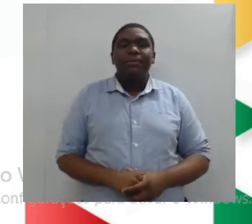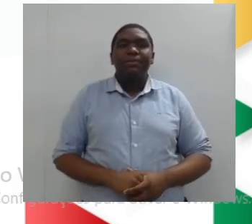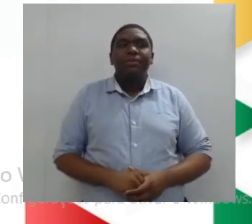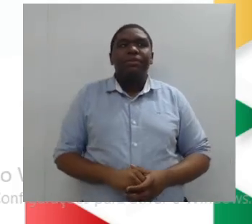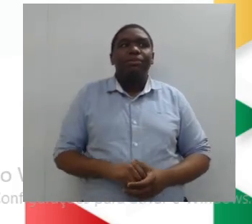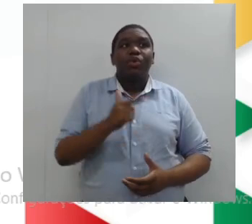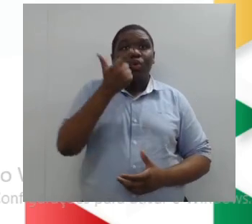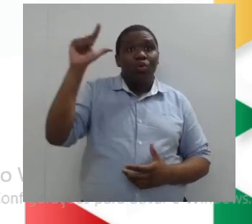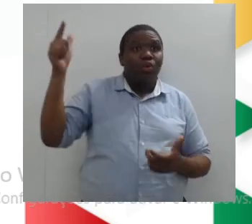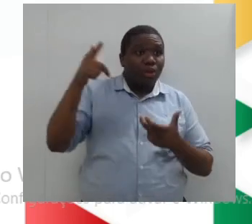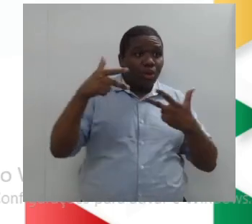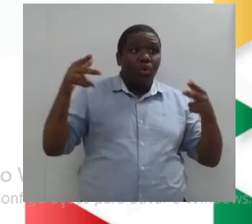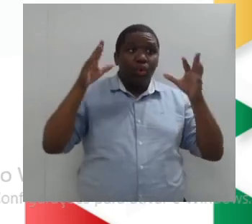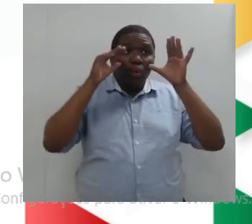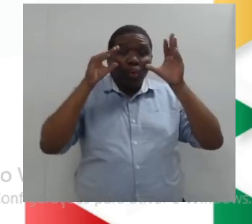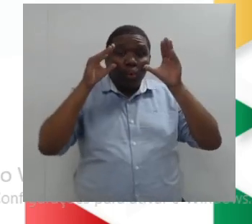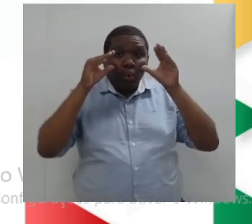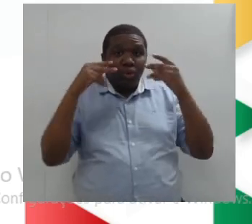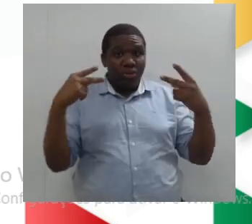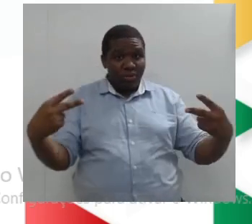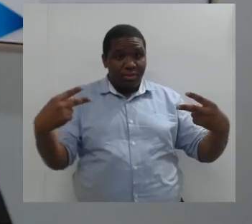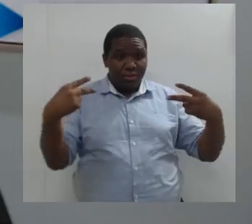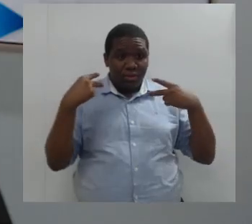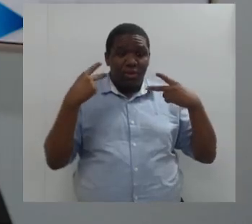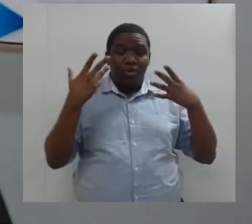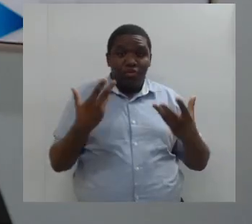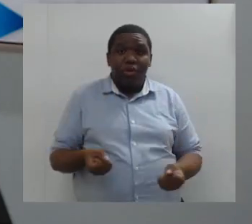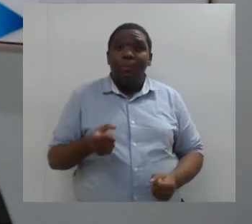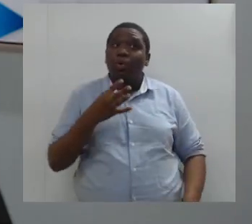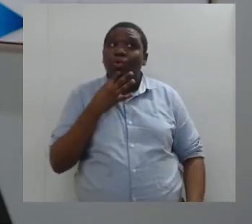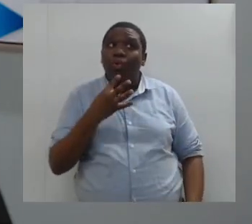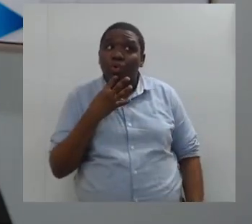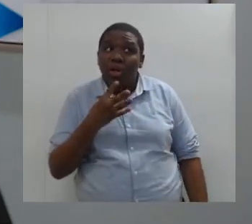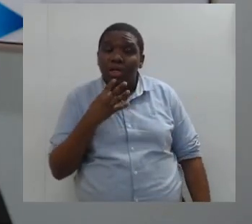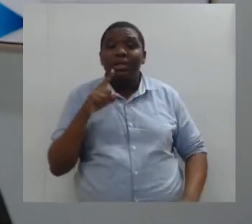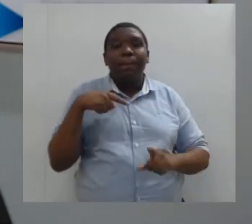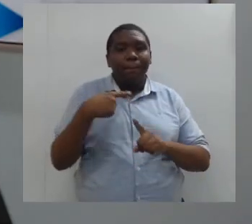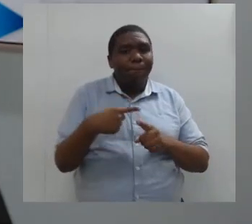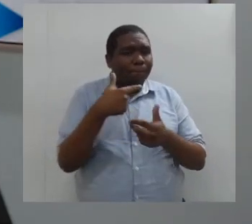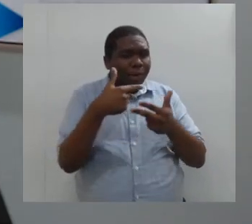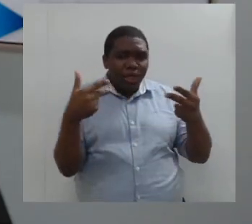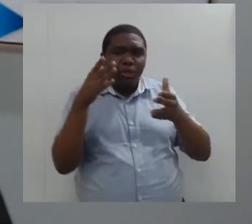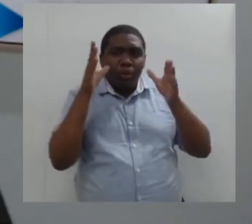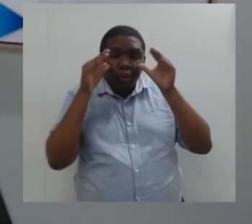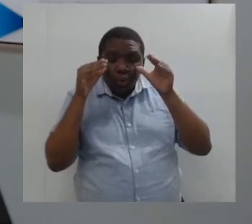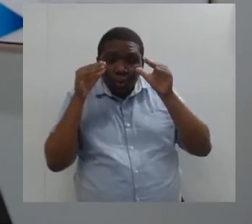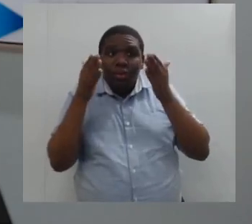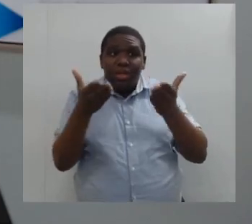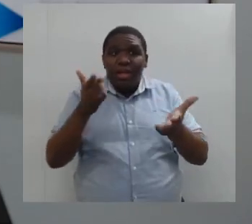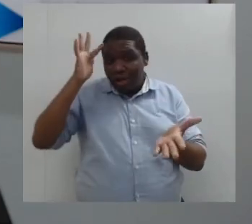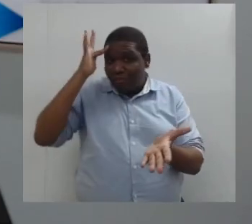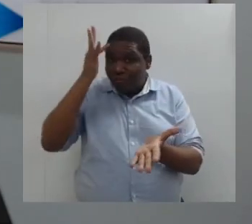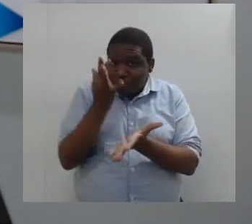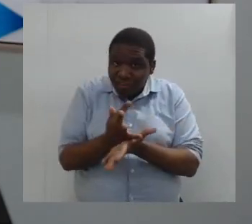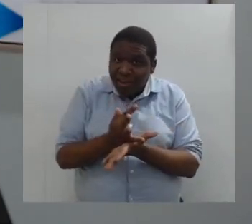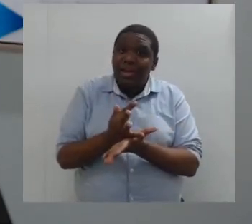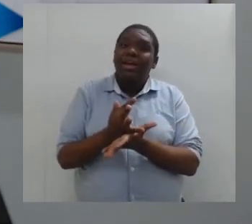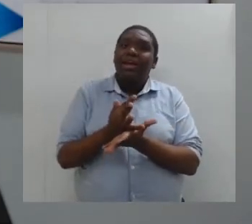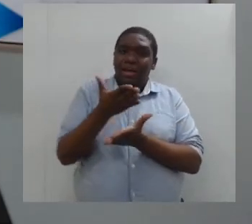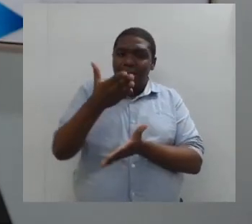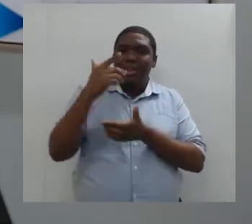Outras curiosidades. Cortando para mim, vamos conhecer agora mais curiosidades sobre esta fé, sobre